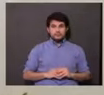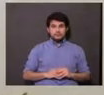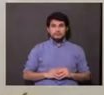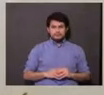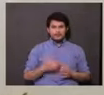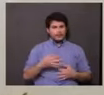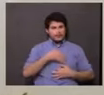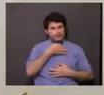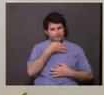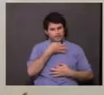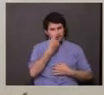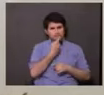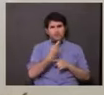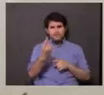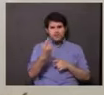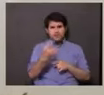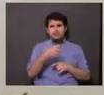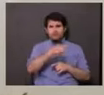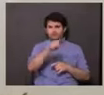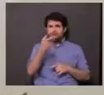Eu vou fazer uma vez e depois respondemos.